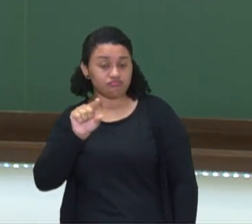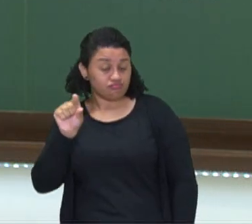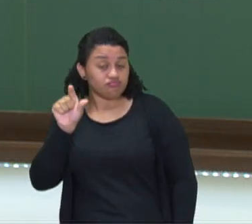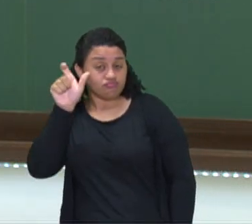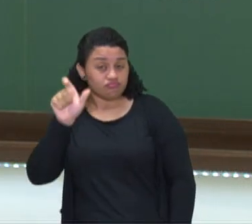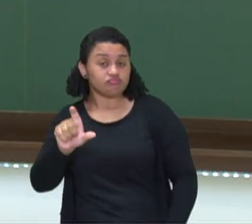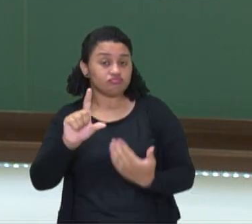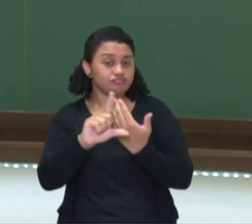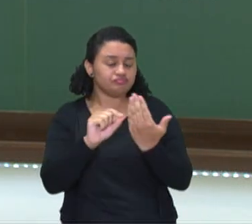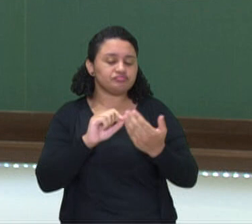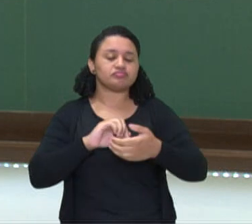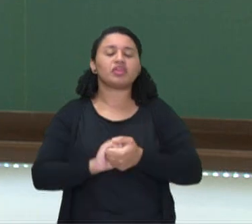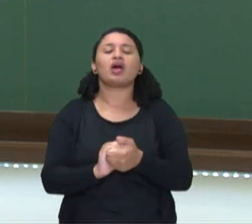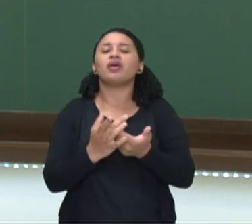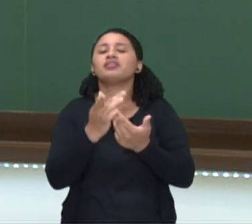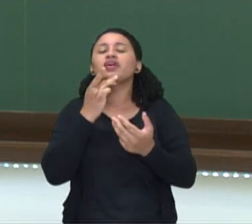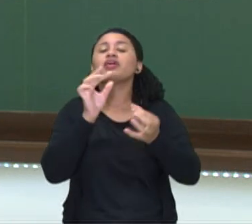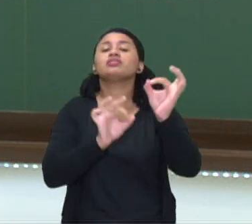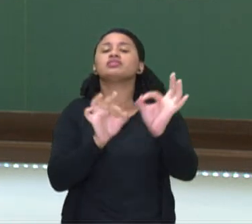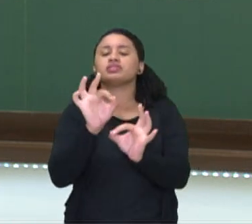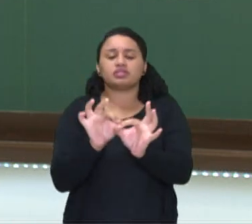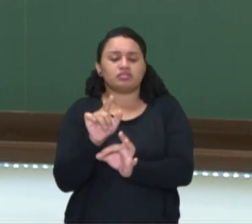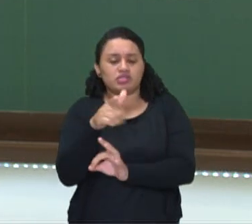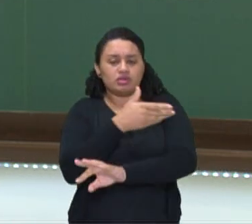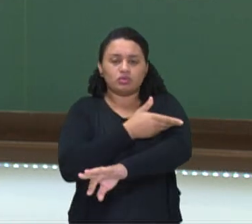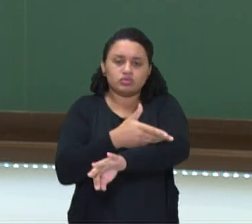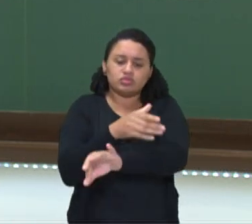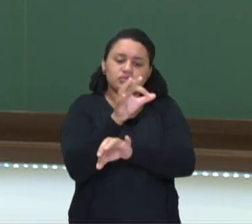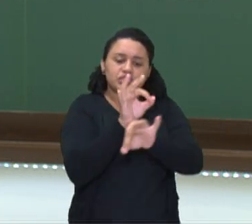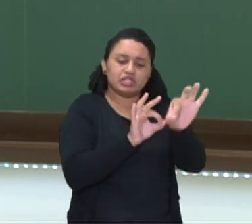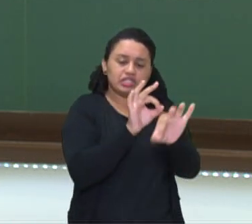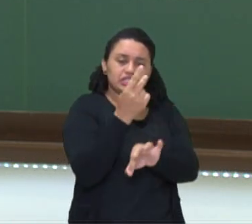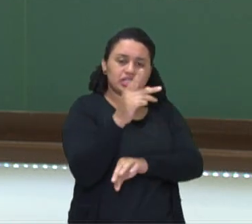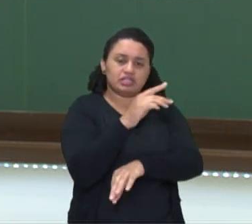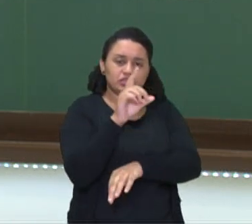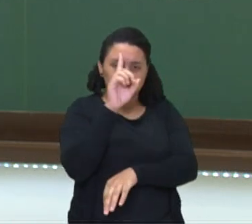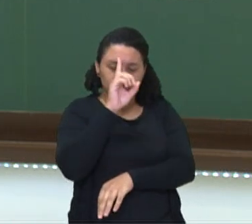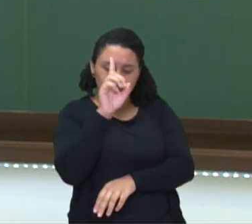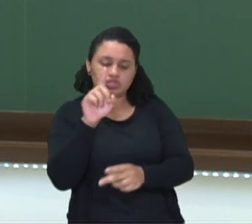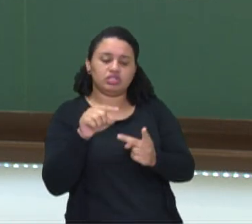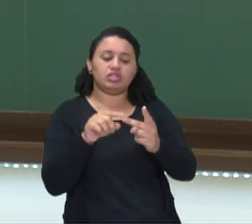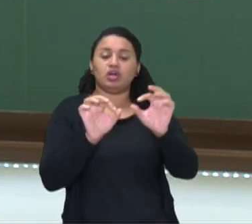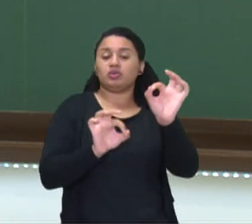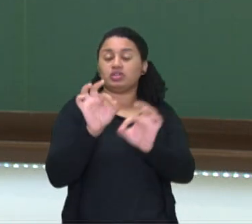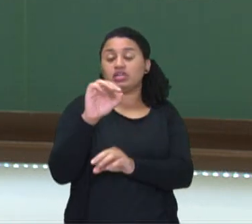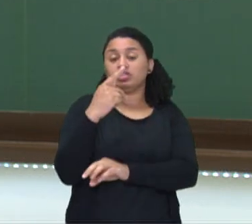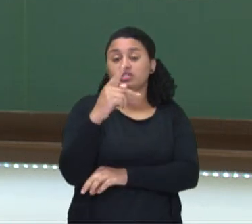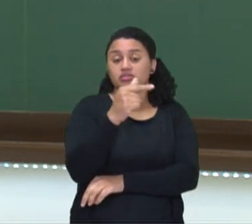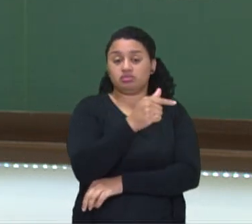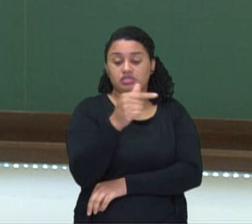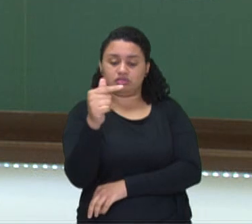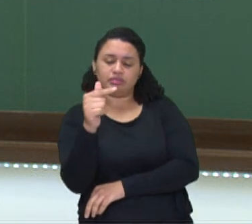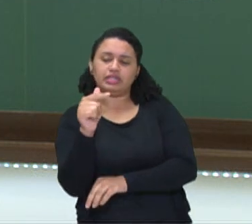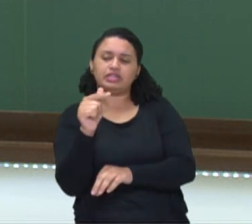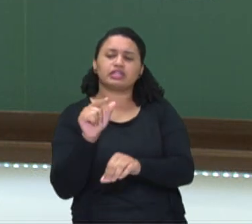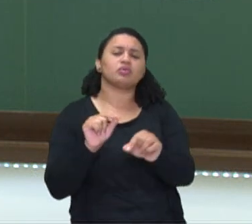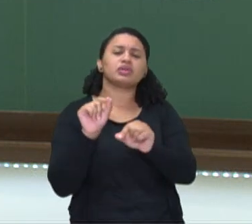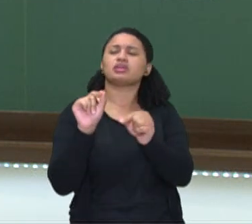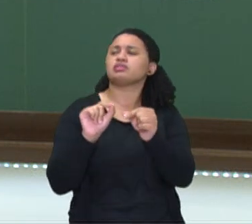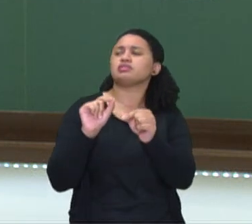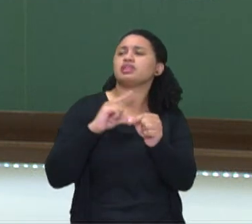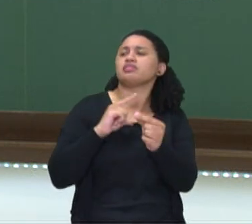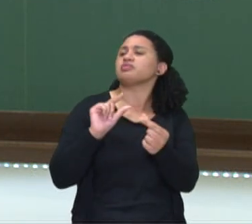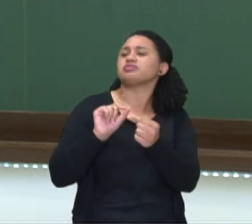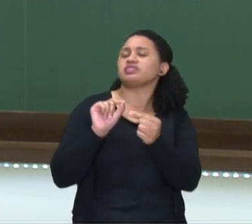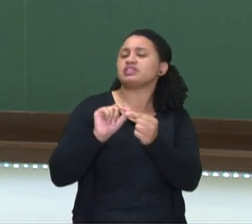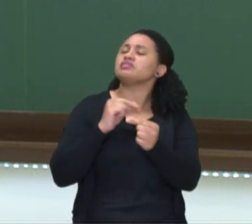Você tem o hábito de organizar o seu dia, a sua semana, fazer um planejamento das suas tarefas, dos seus